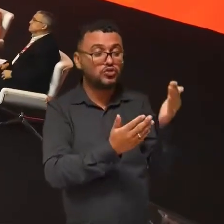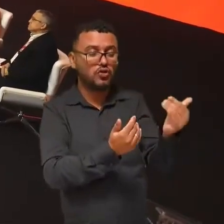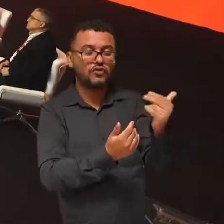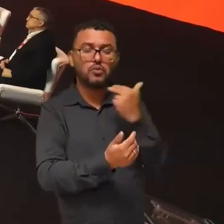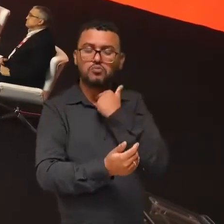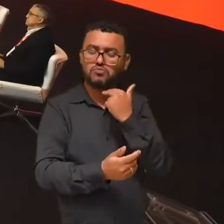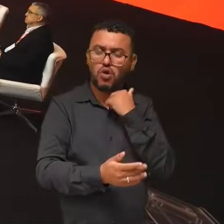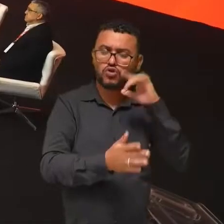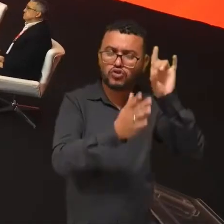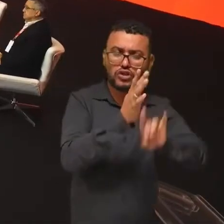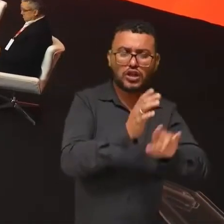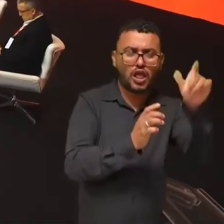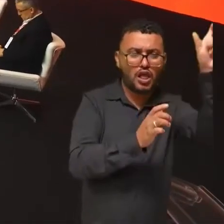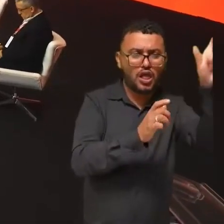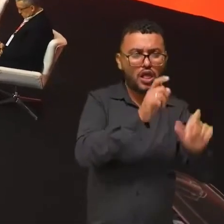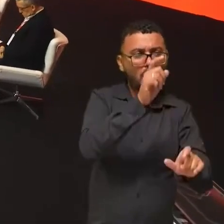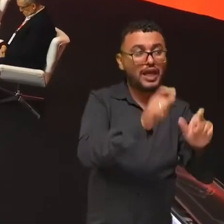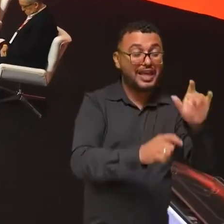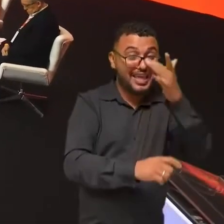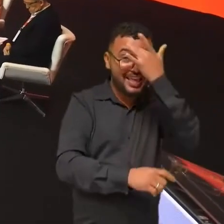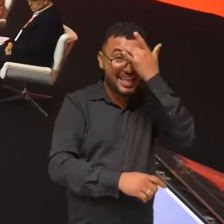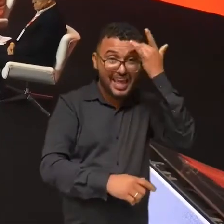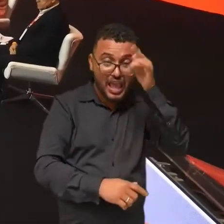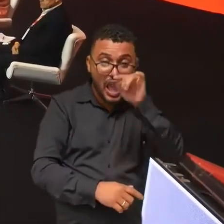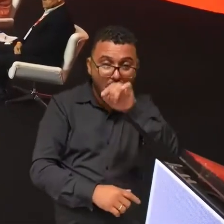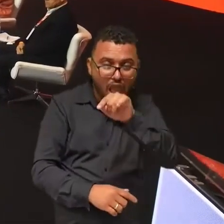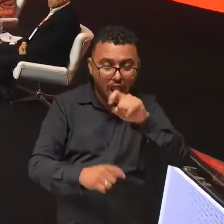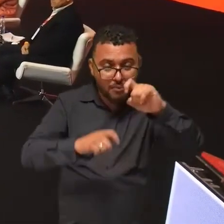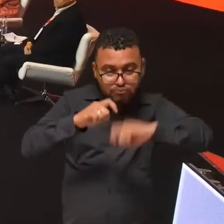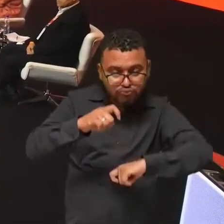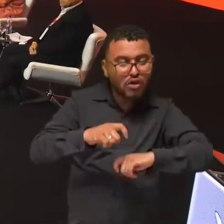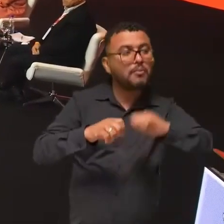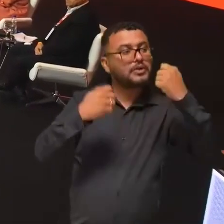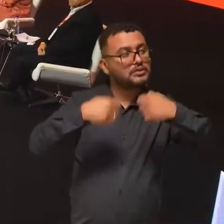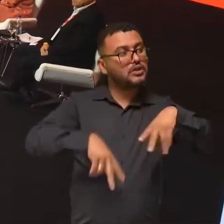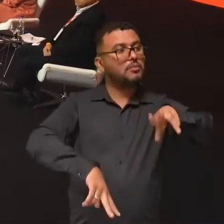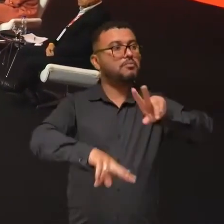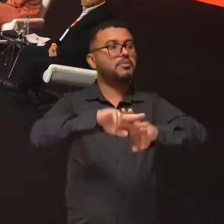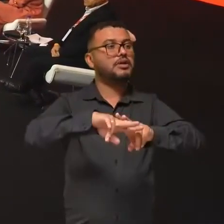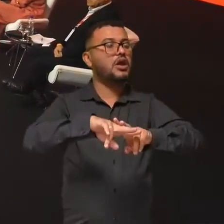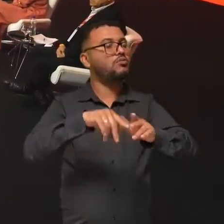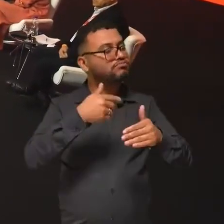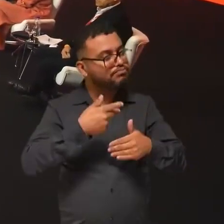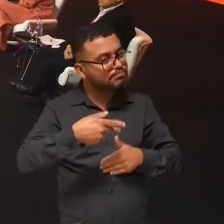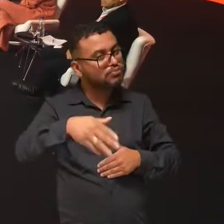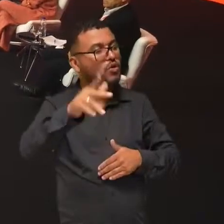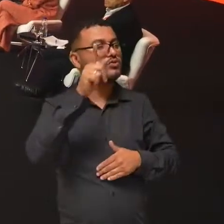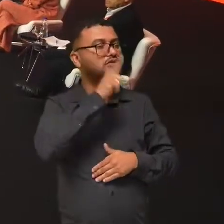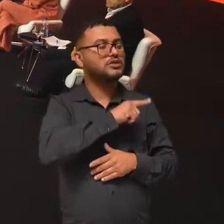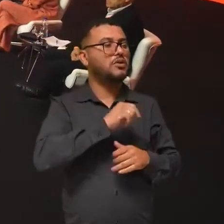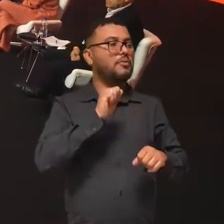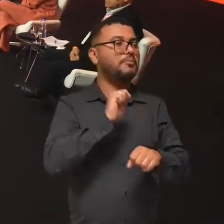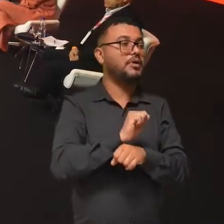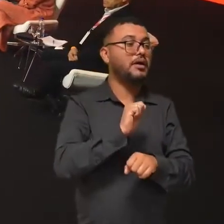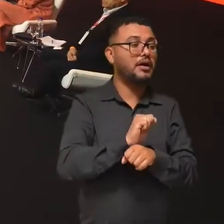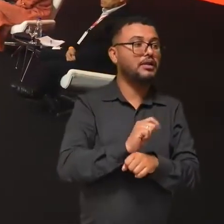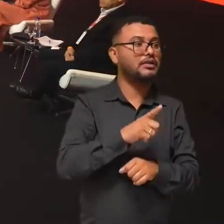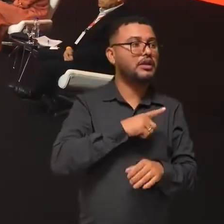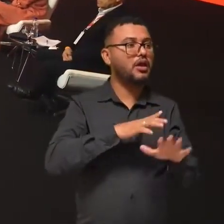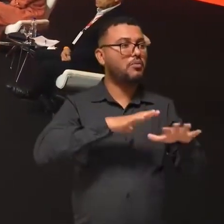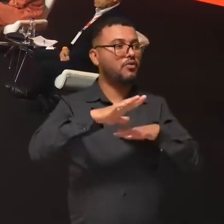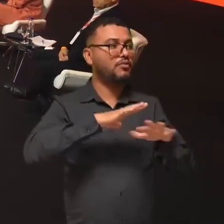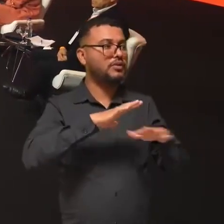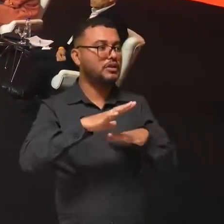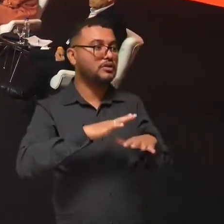violadores deveriam ser punidos. E isso ganhou as ruas e impediu, naquele momento, a movimentação. E, por fim,